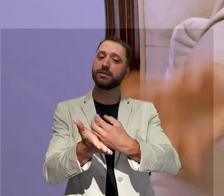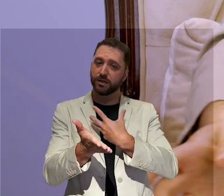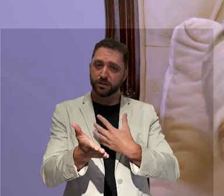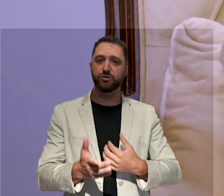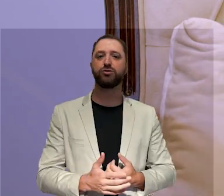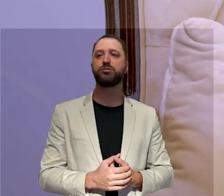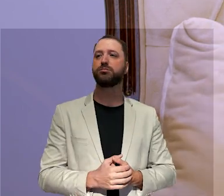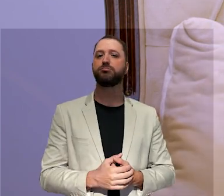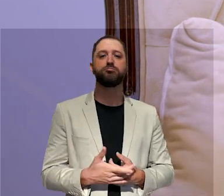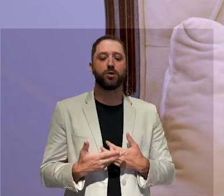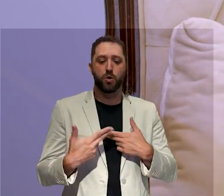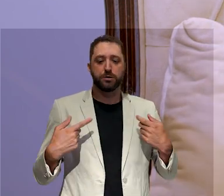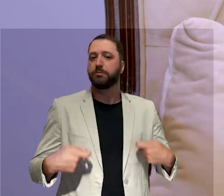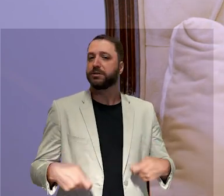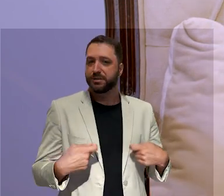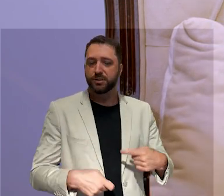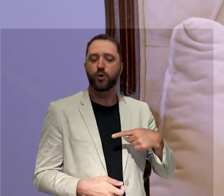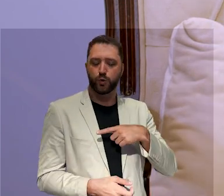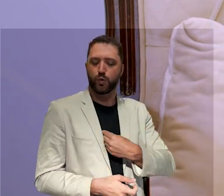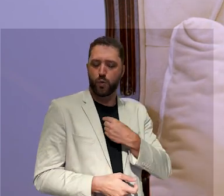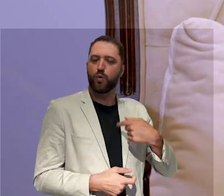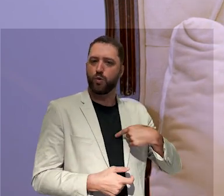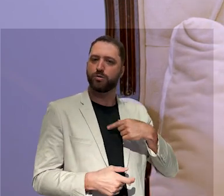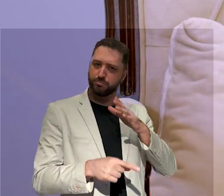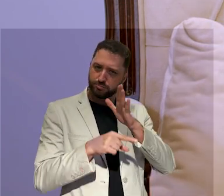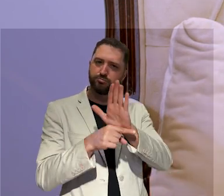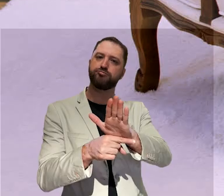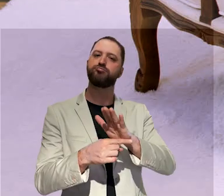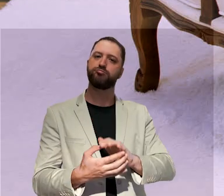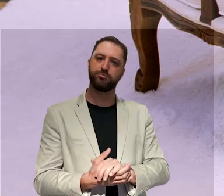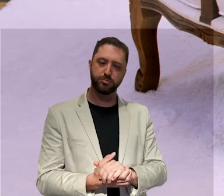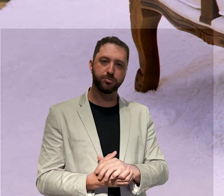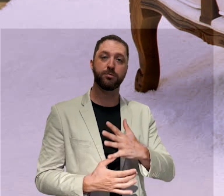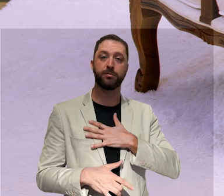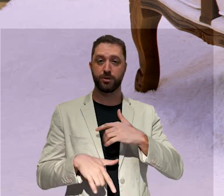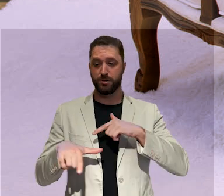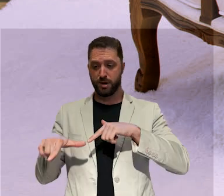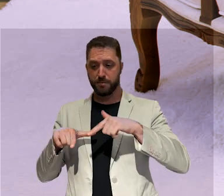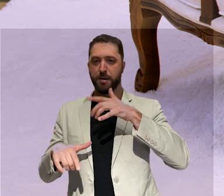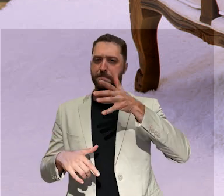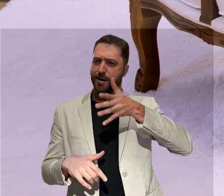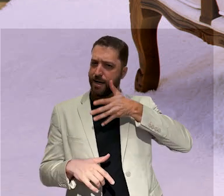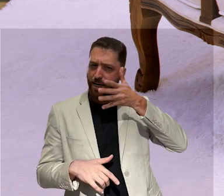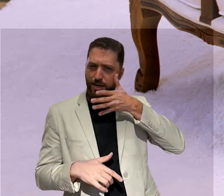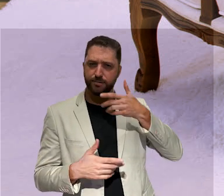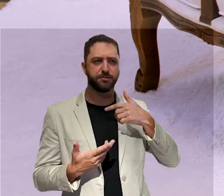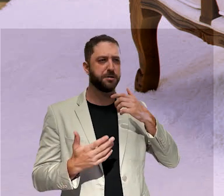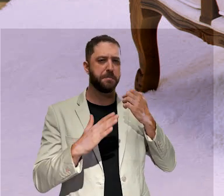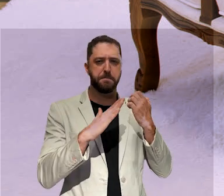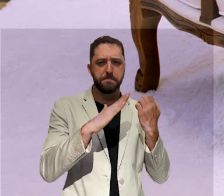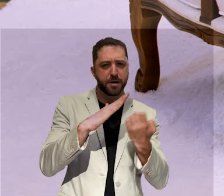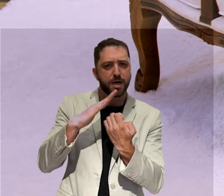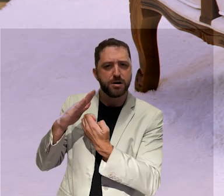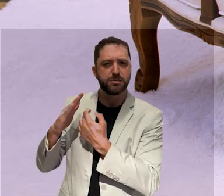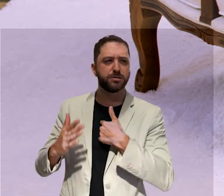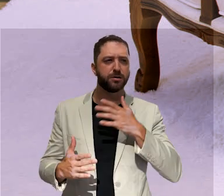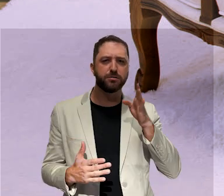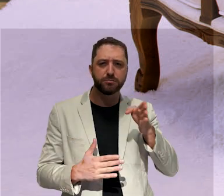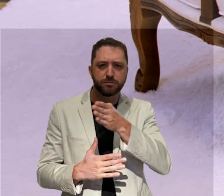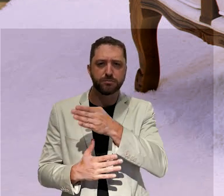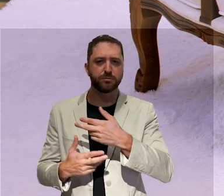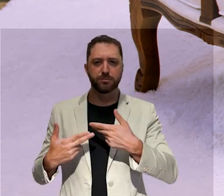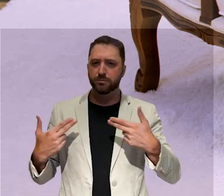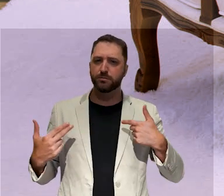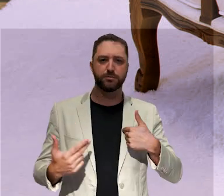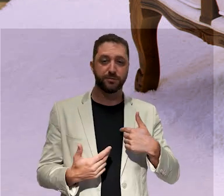Pode me mandar mensagens, que eu estarei sempre à disposição. E como falo no meu trabalho, seja em palestras, palestras em